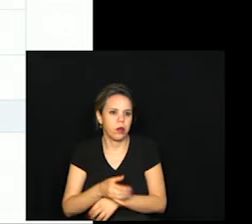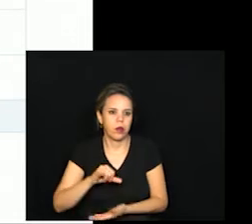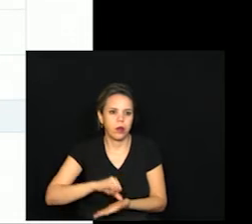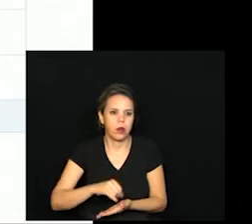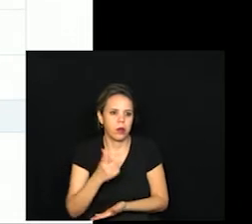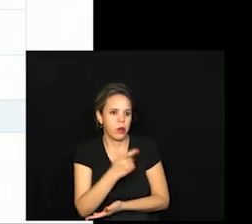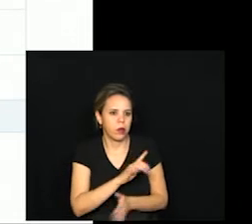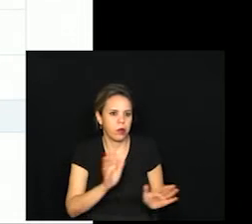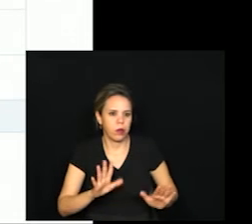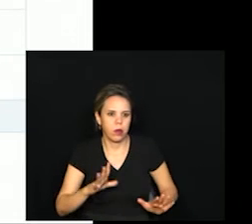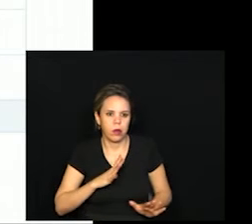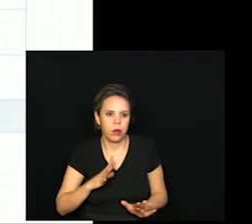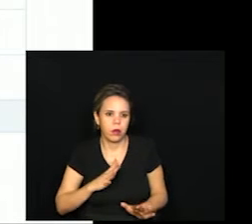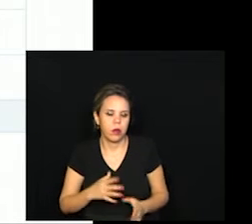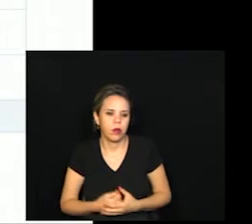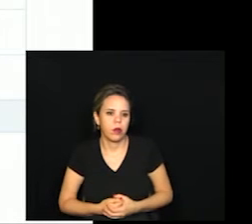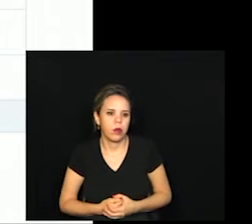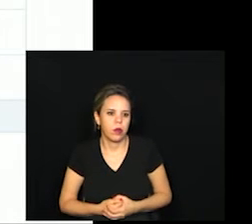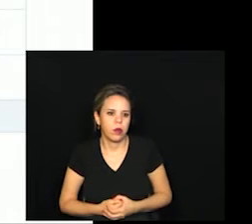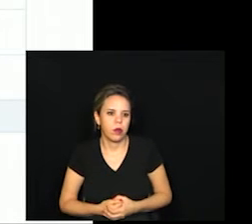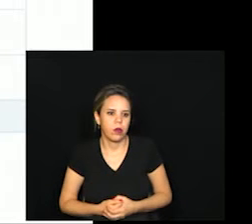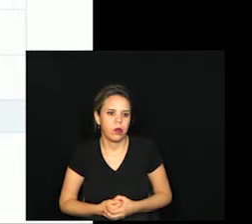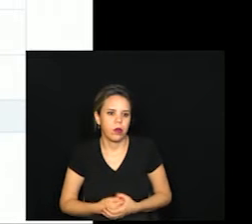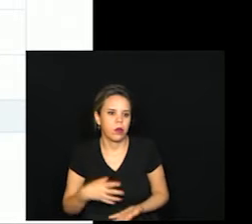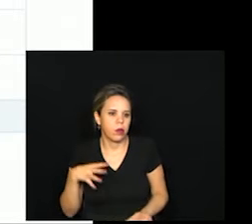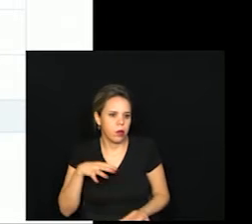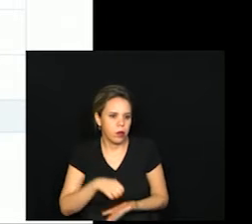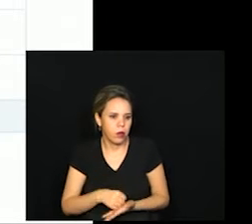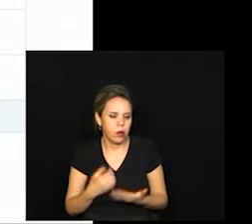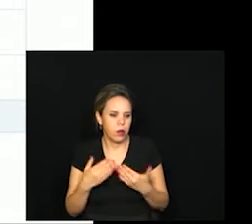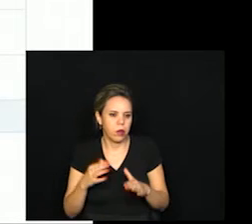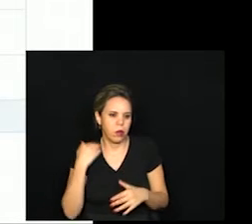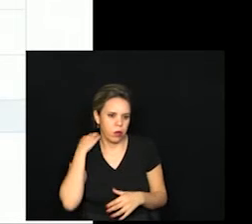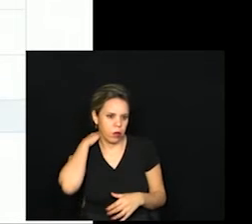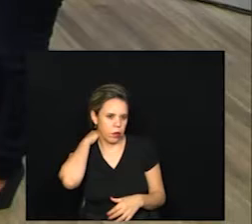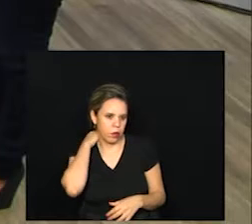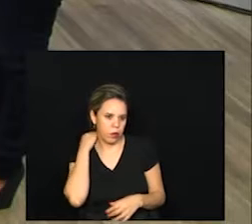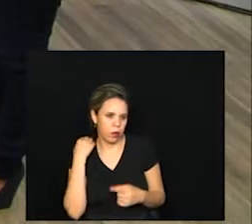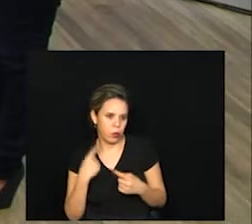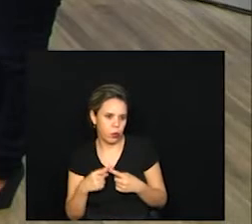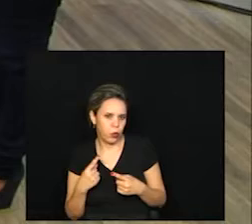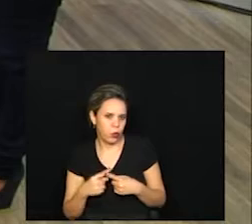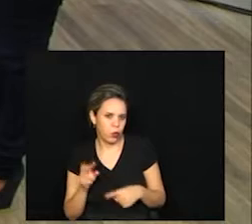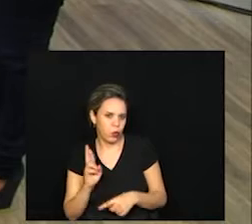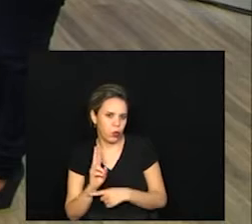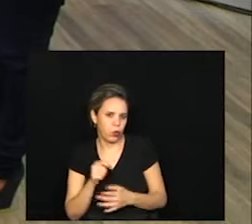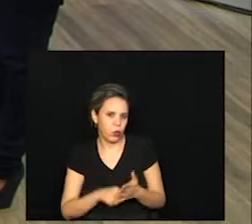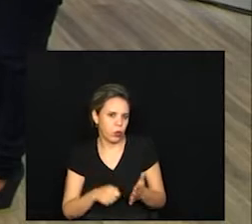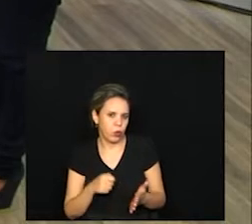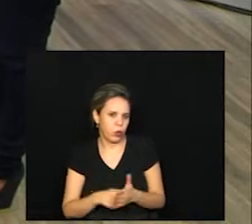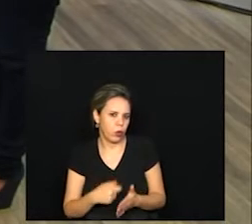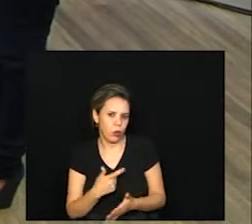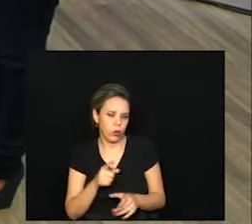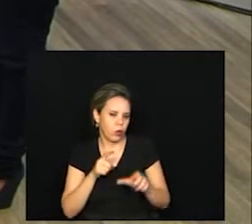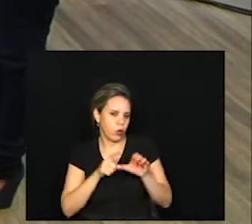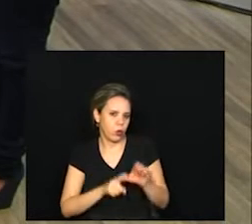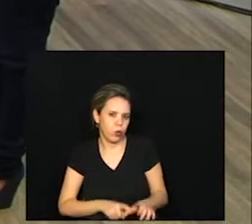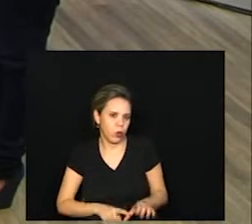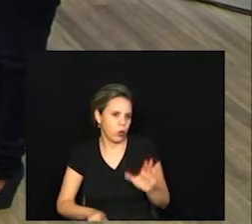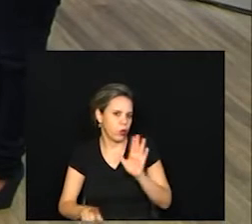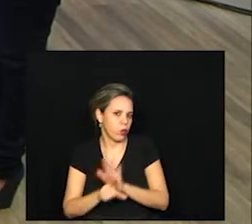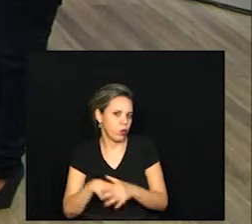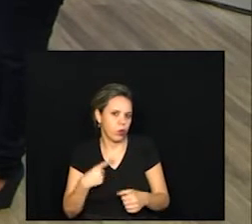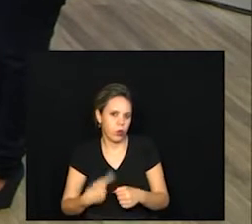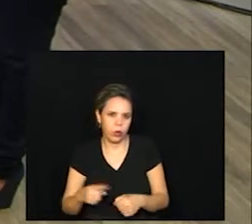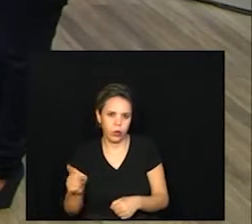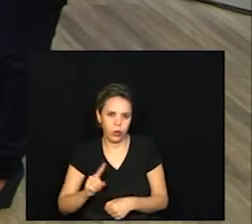outros locais da cidade para que esses cartórios sejam instalados. E por que uma comissão de representação? Porque não depende de uma lei